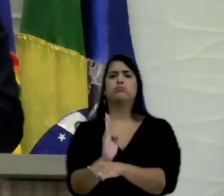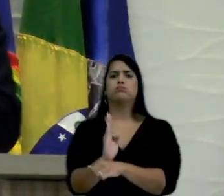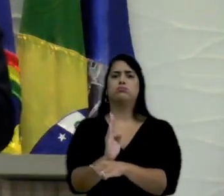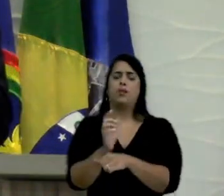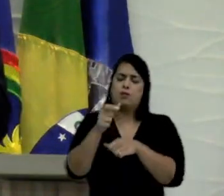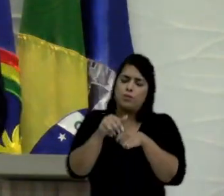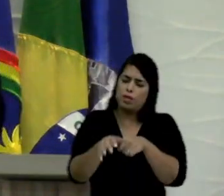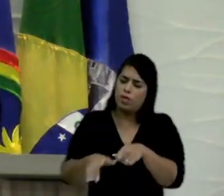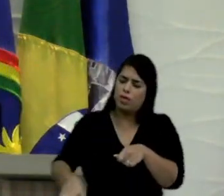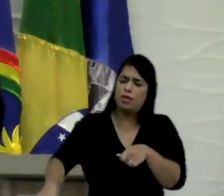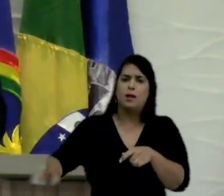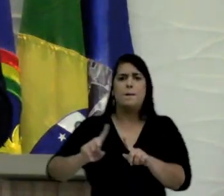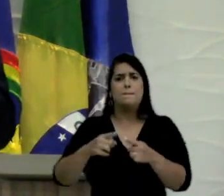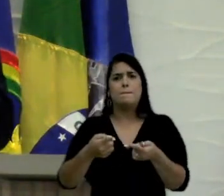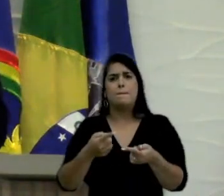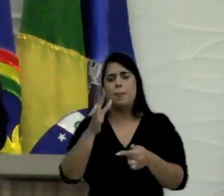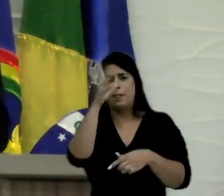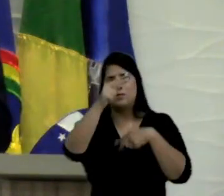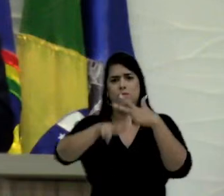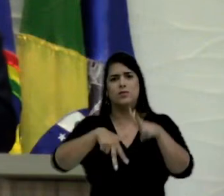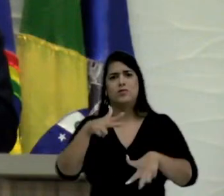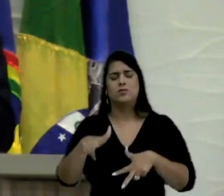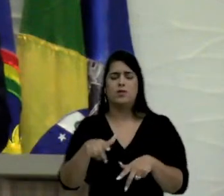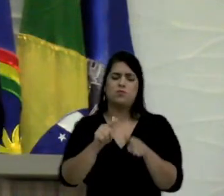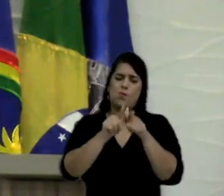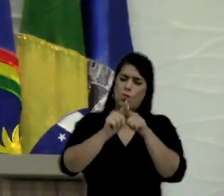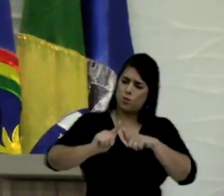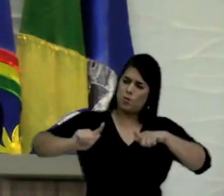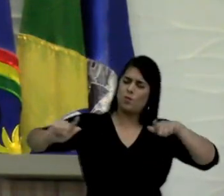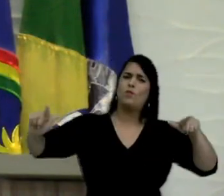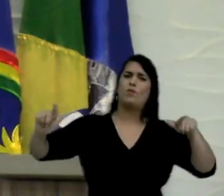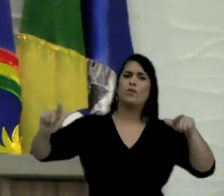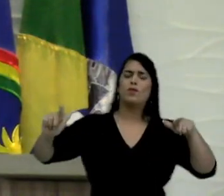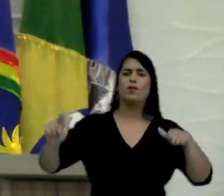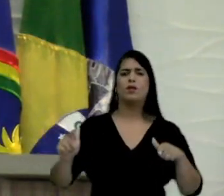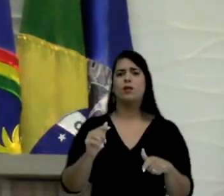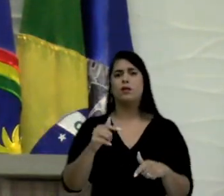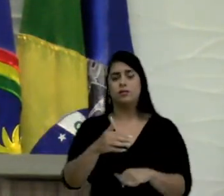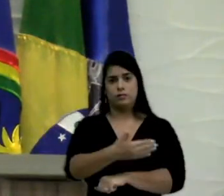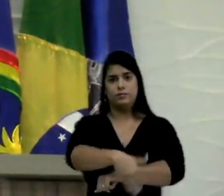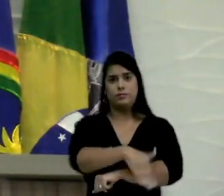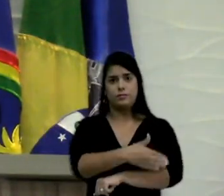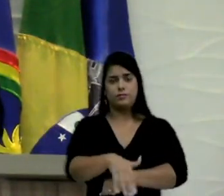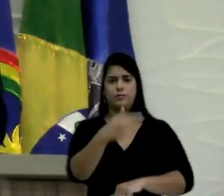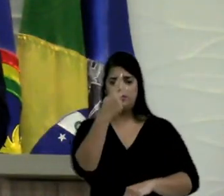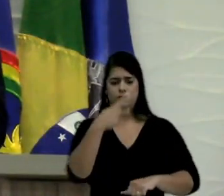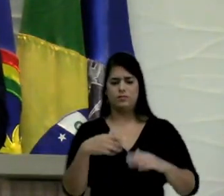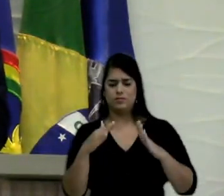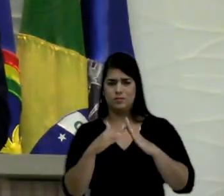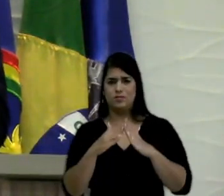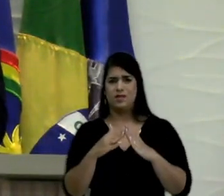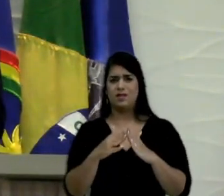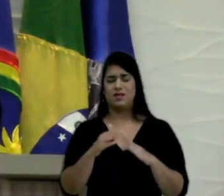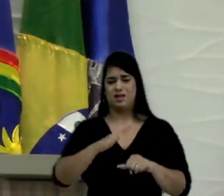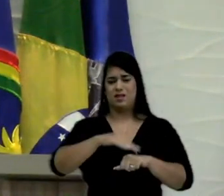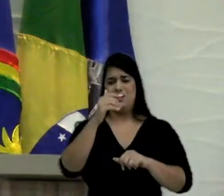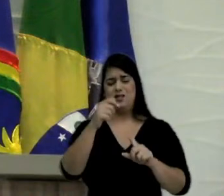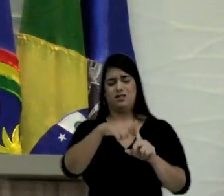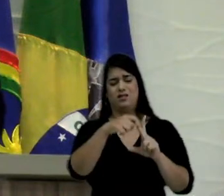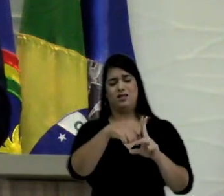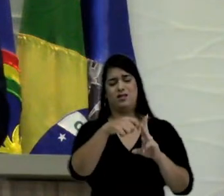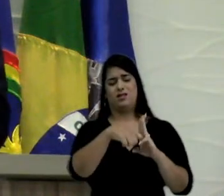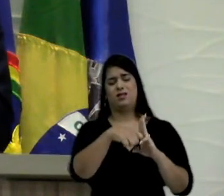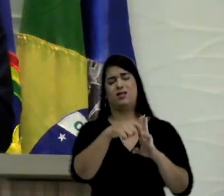máxima e São Bento Viva o caos de água que está vivendo a gente ali na nossa na rua que o resíduo mais de 4 meses sem água